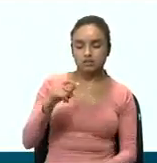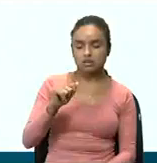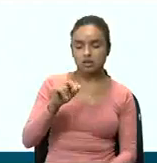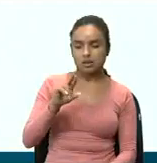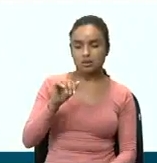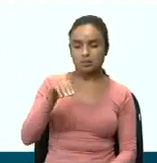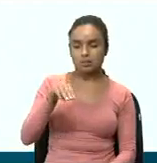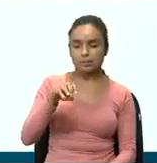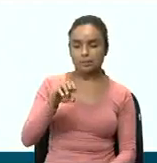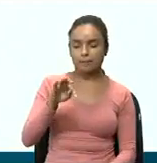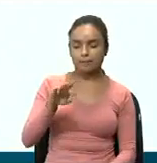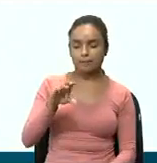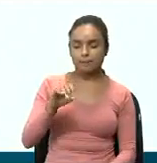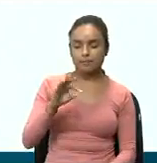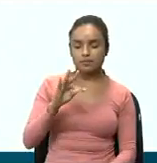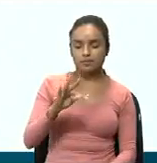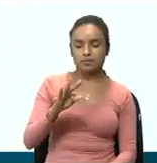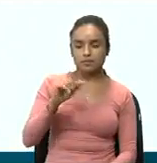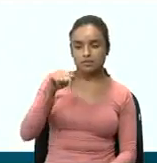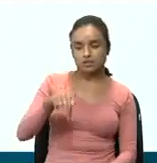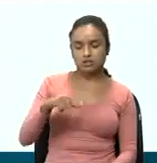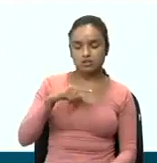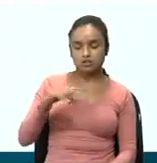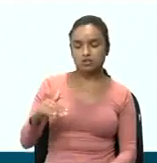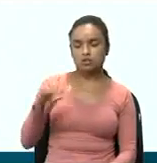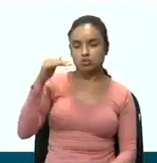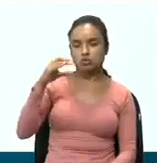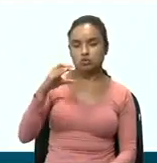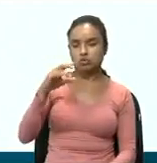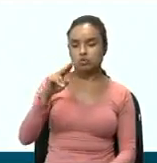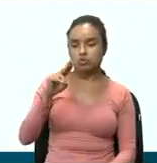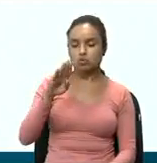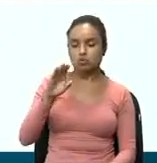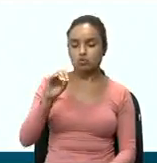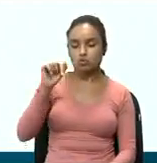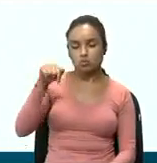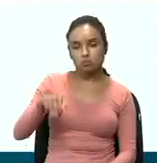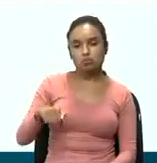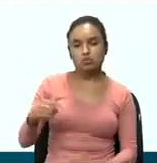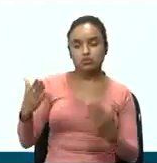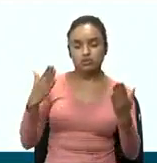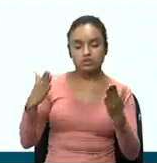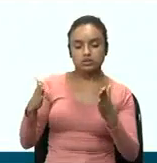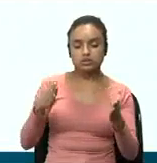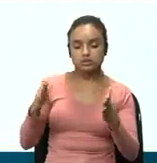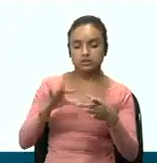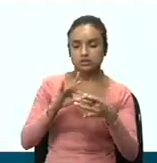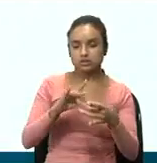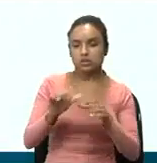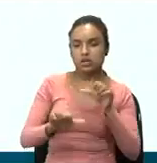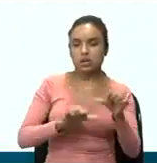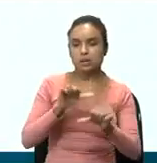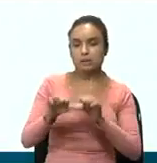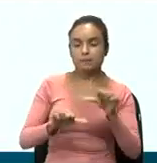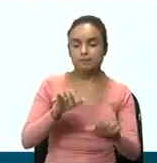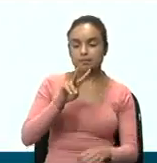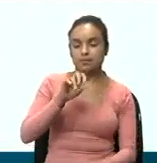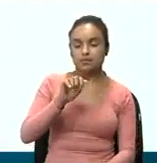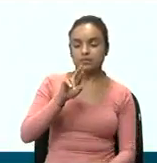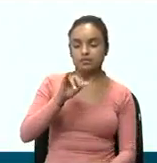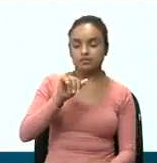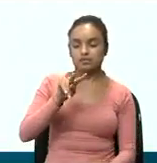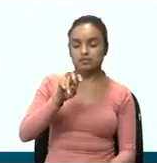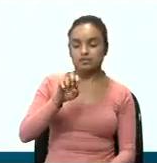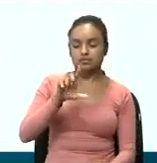1 elevado ao cubo. Então, o que nós vamos fazer? Nós vamos fazer uma mudança de variável. Nós vamos chamar 2n mais